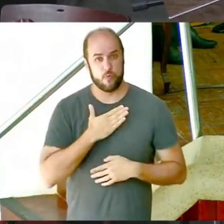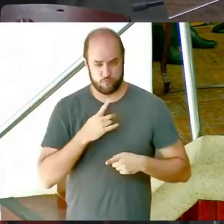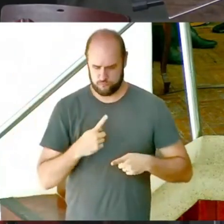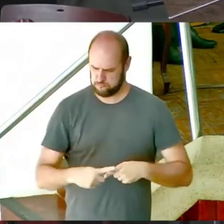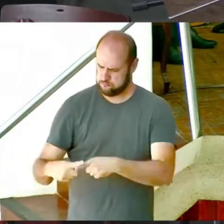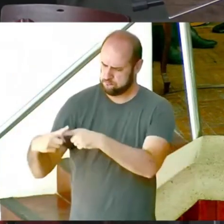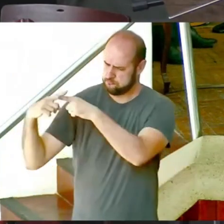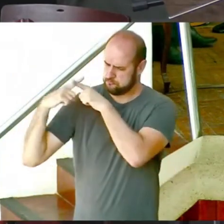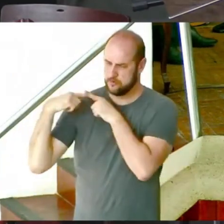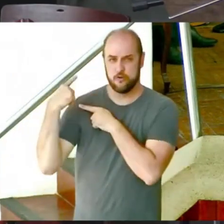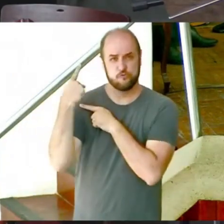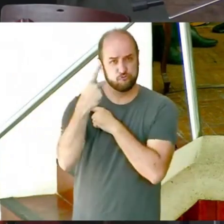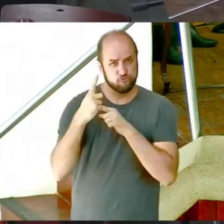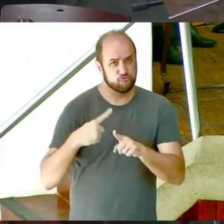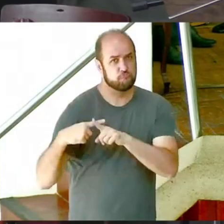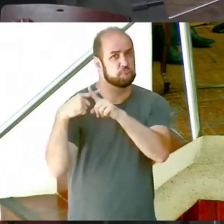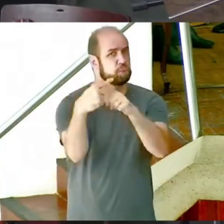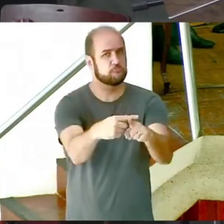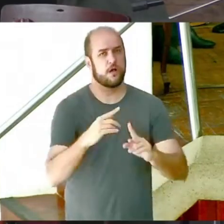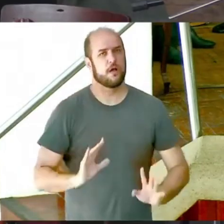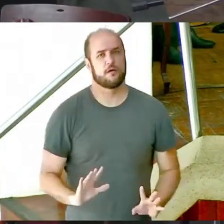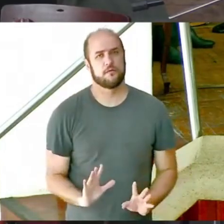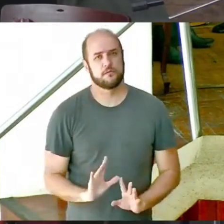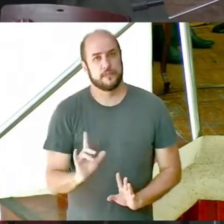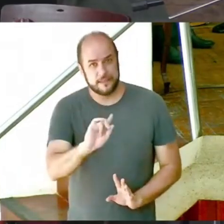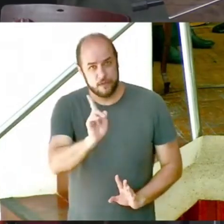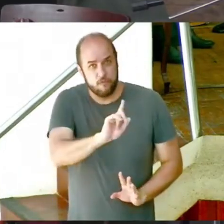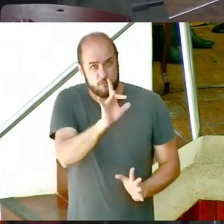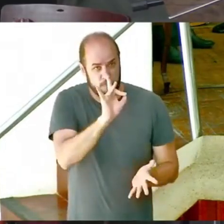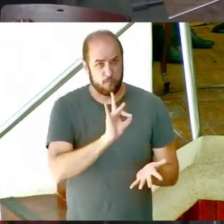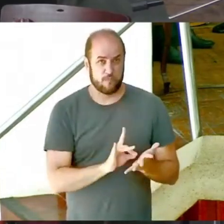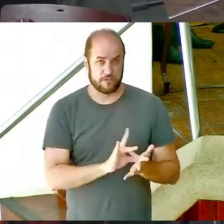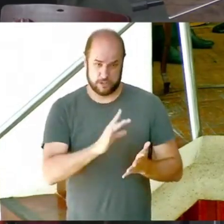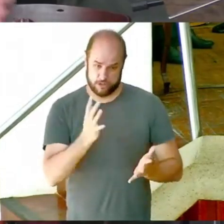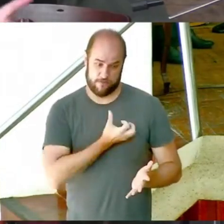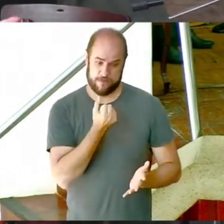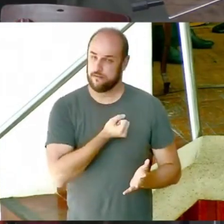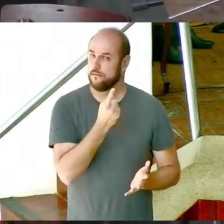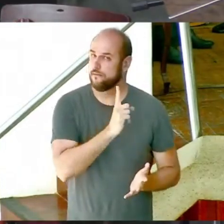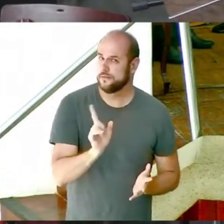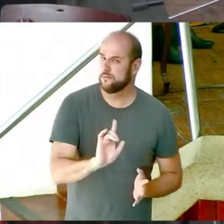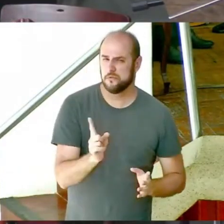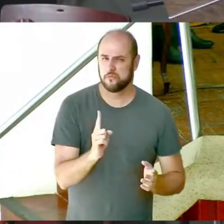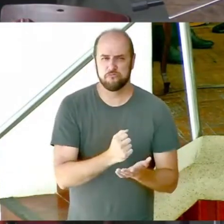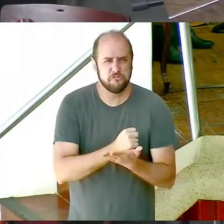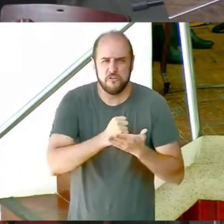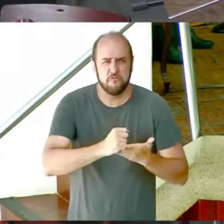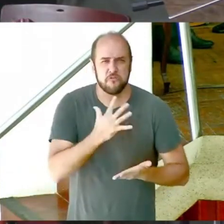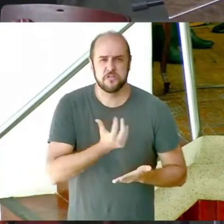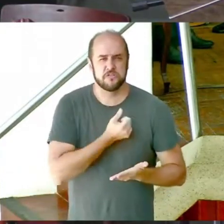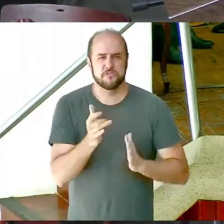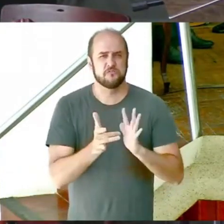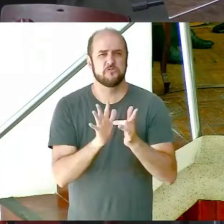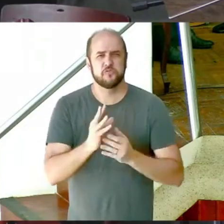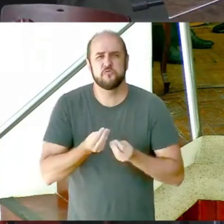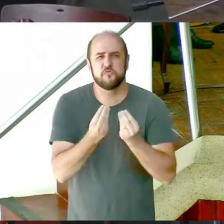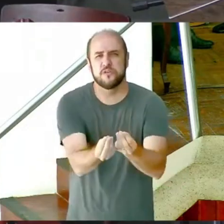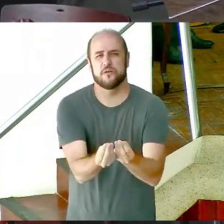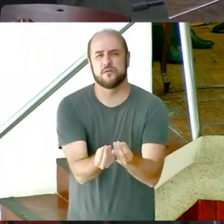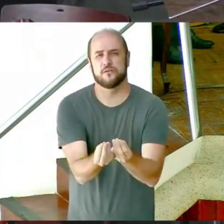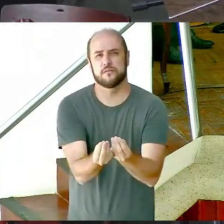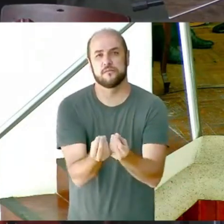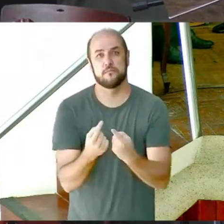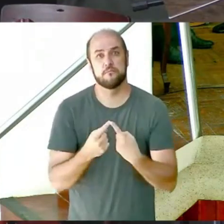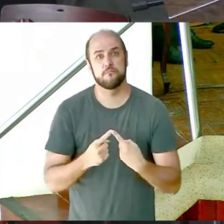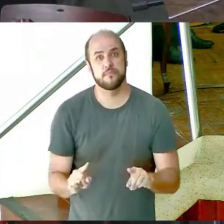sua cruz. Não no sentido redentivo, porque Ele é o nosso Redentor. Mas